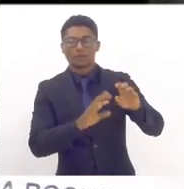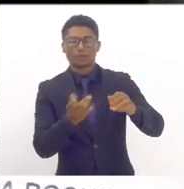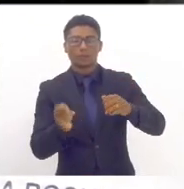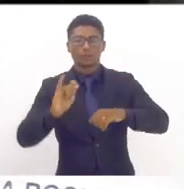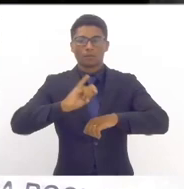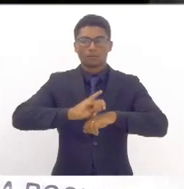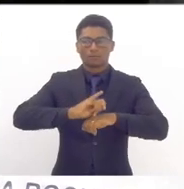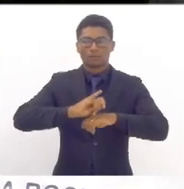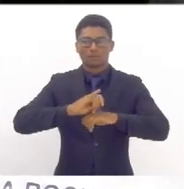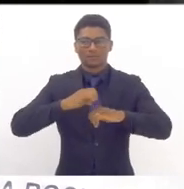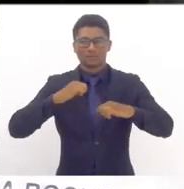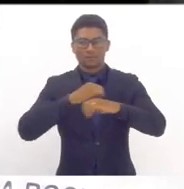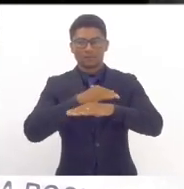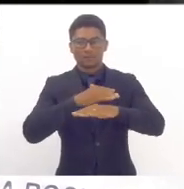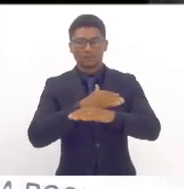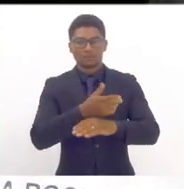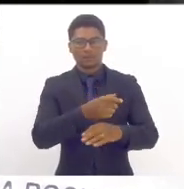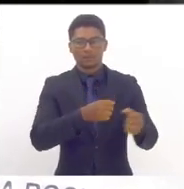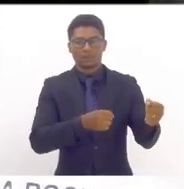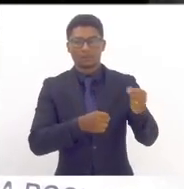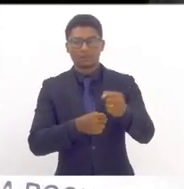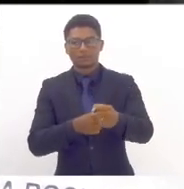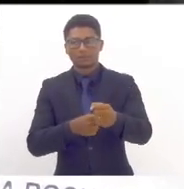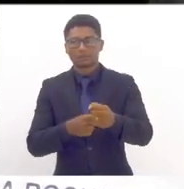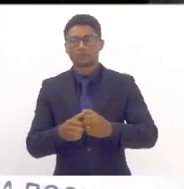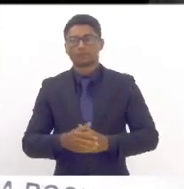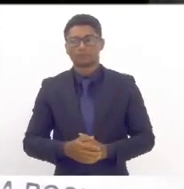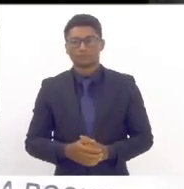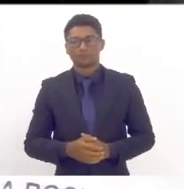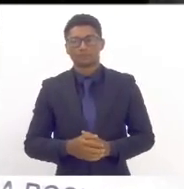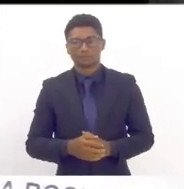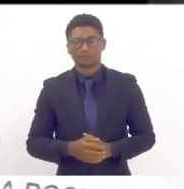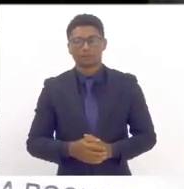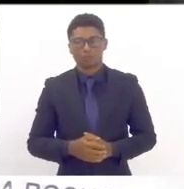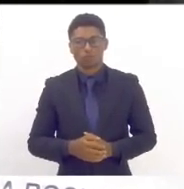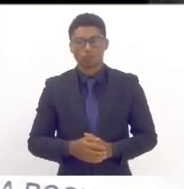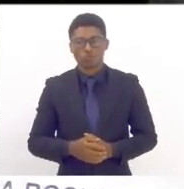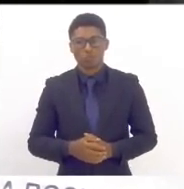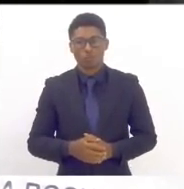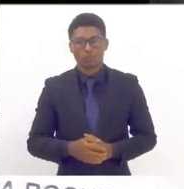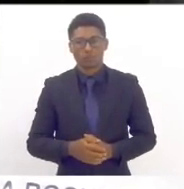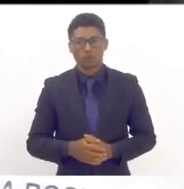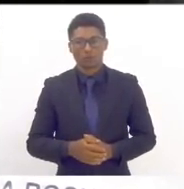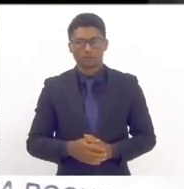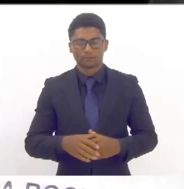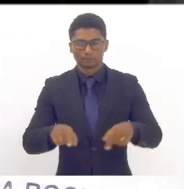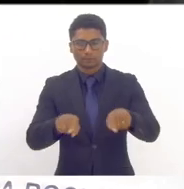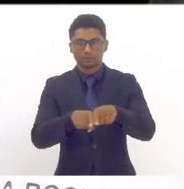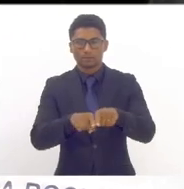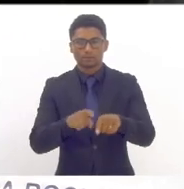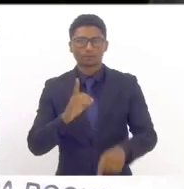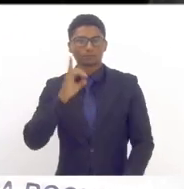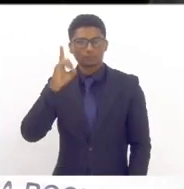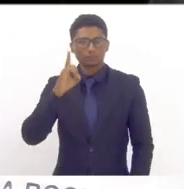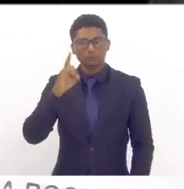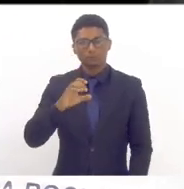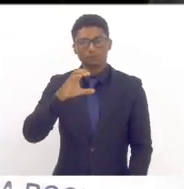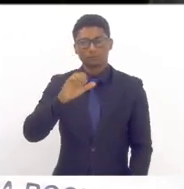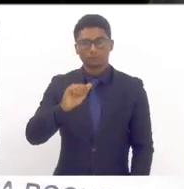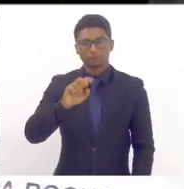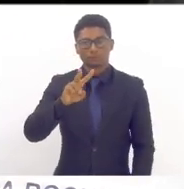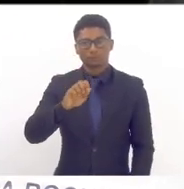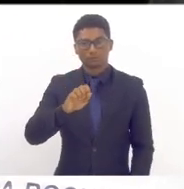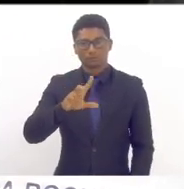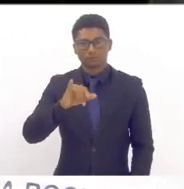agora assumiu hoje o mandato para as votações importantes do final do ano, e o deputado eleito também, Cavalieri, nosso secretário